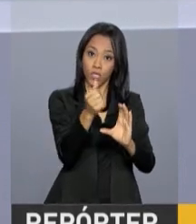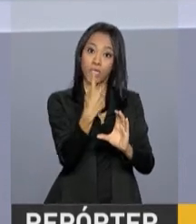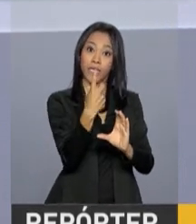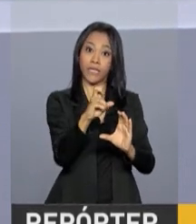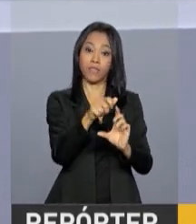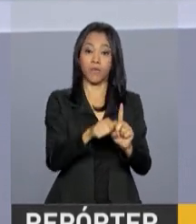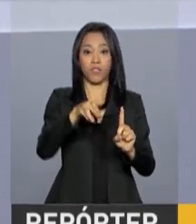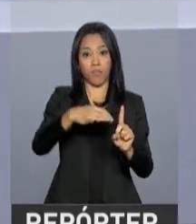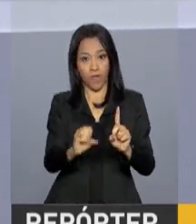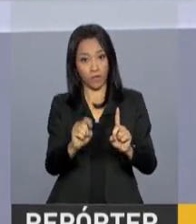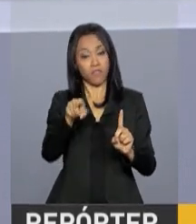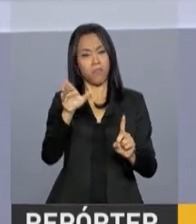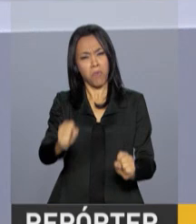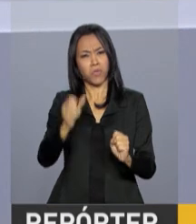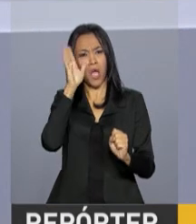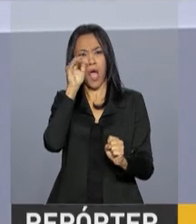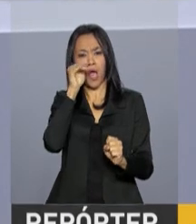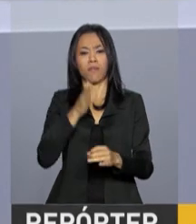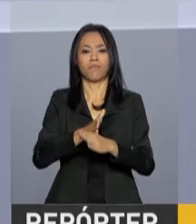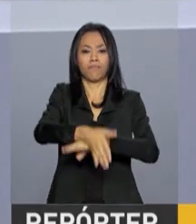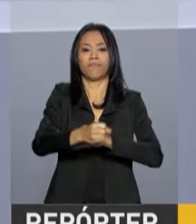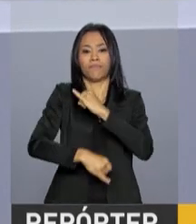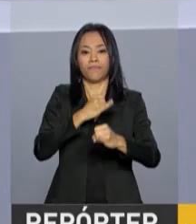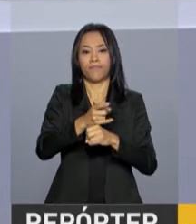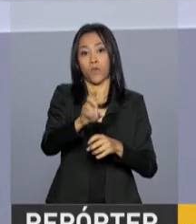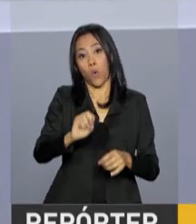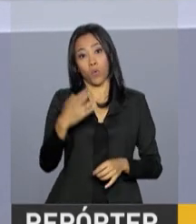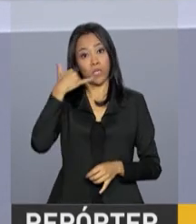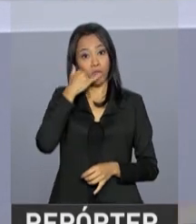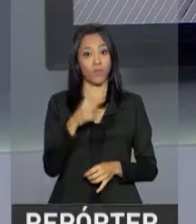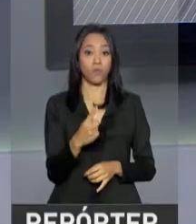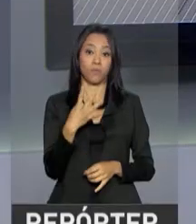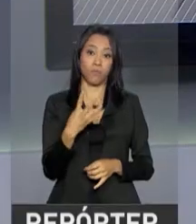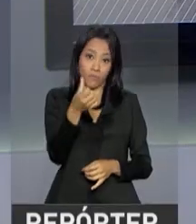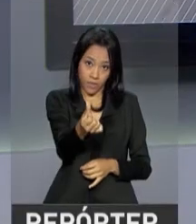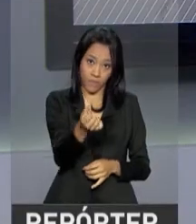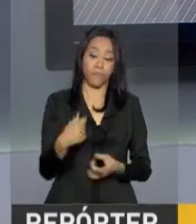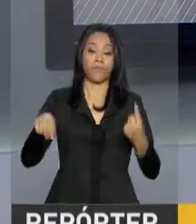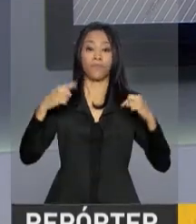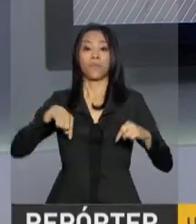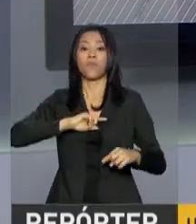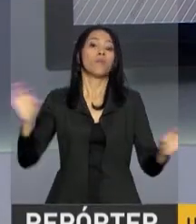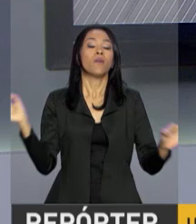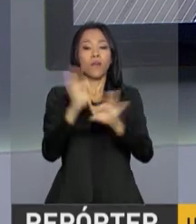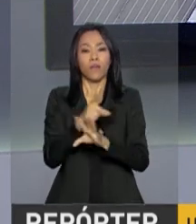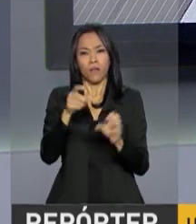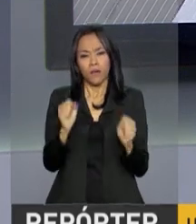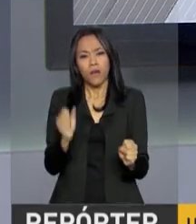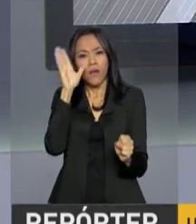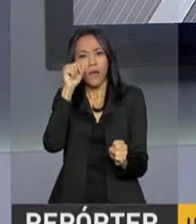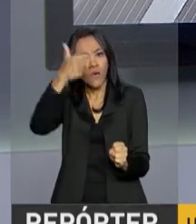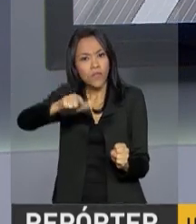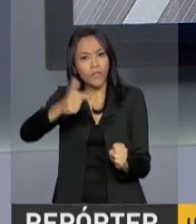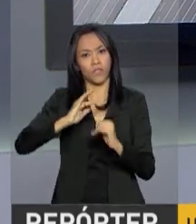meio do site da receita federal ou pelo receitafone no número 146 nós ficamos por aqui você pode rever as reportagens